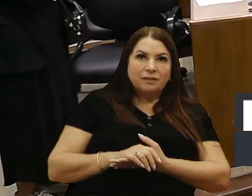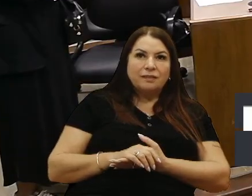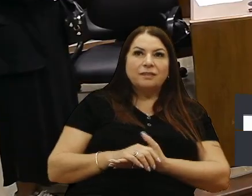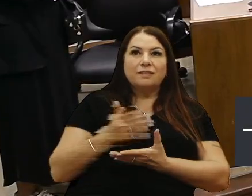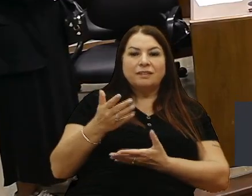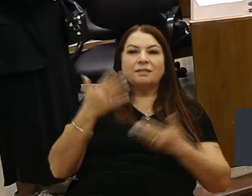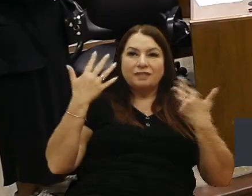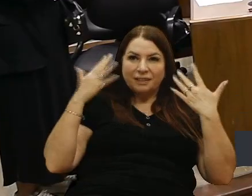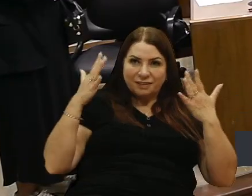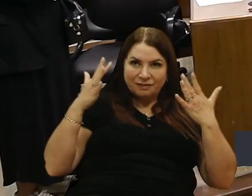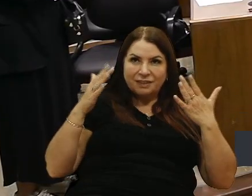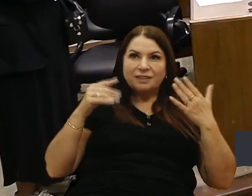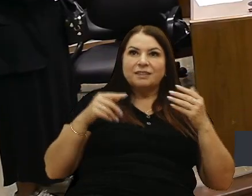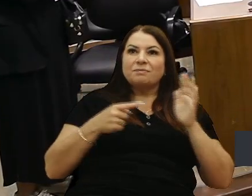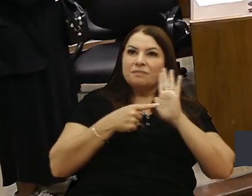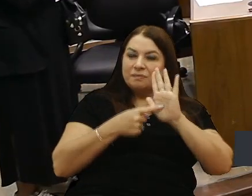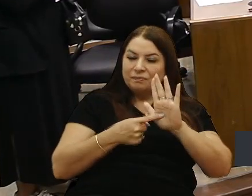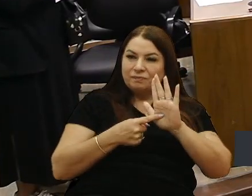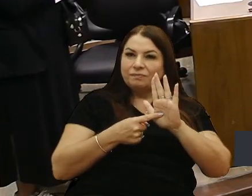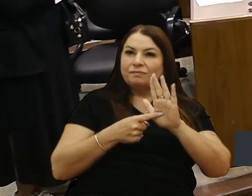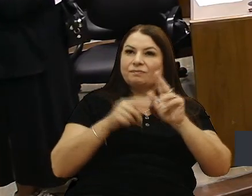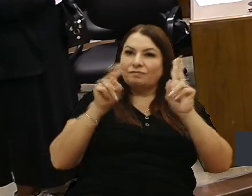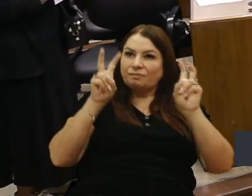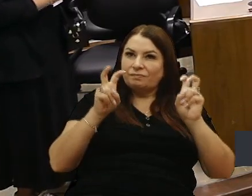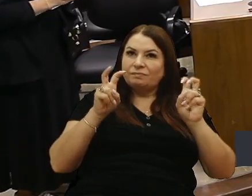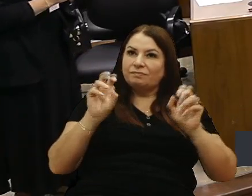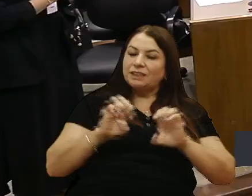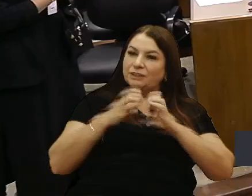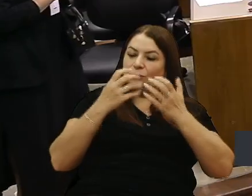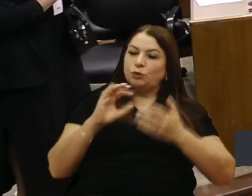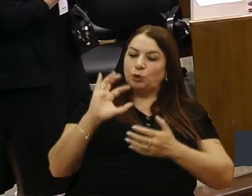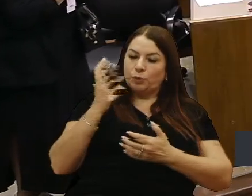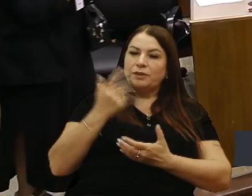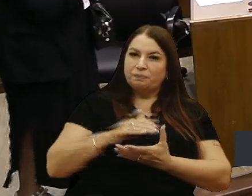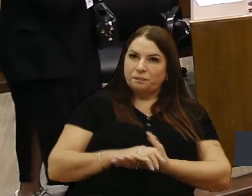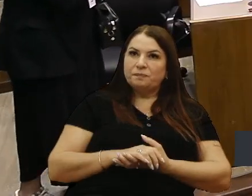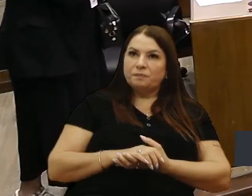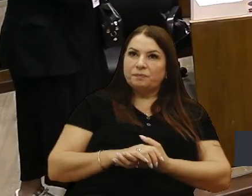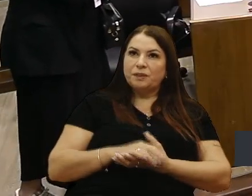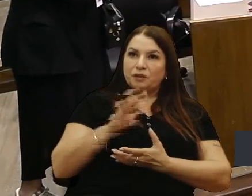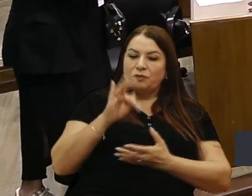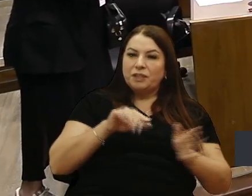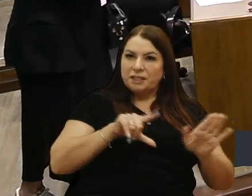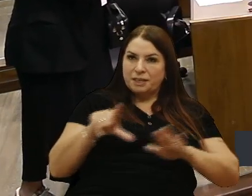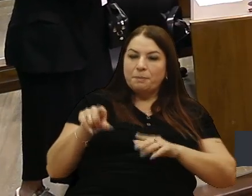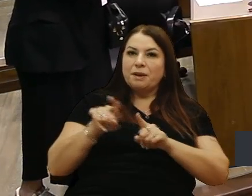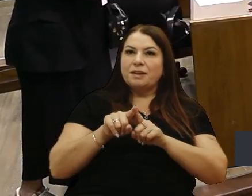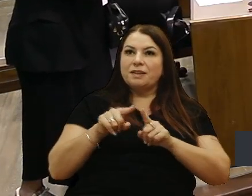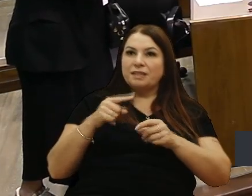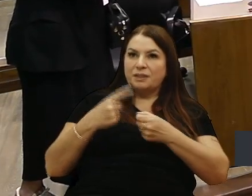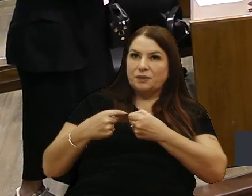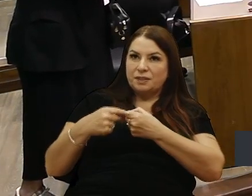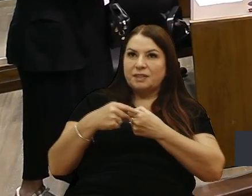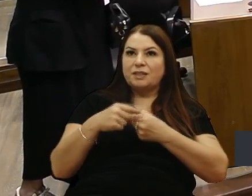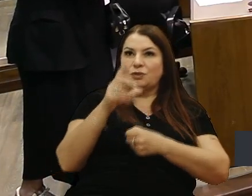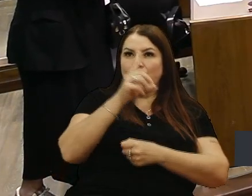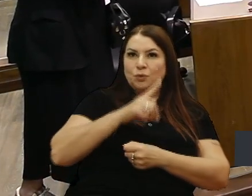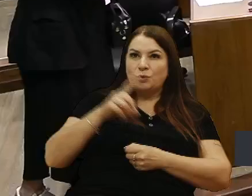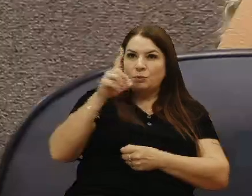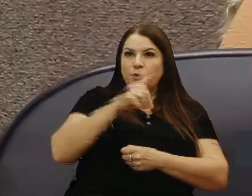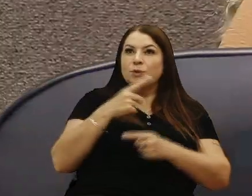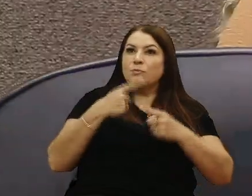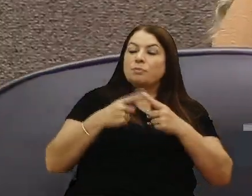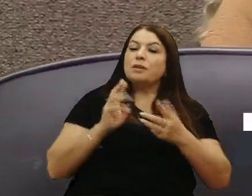Marisol, parabéns por trazer todo esse evento que aconteceu, né, no final de semana na nossa cidade, no domingo,